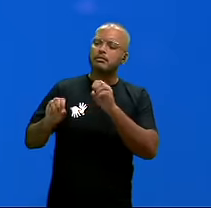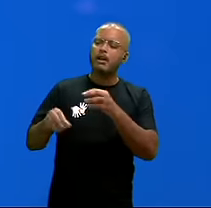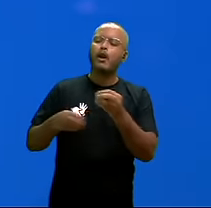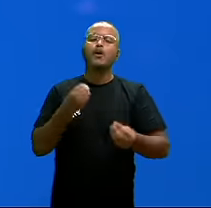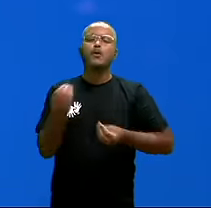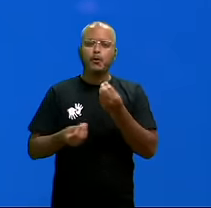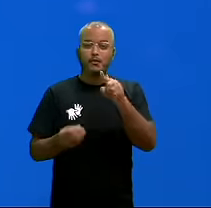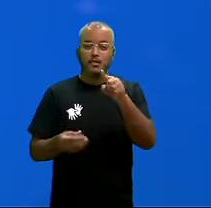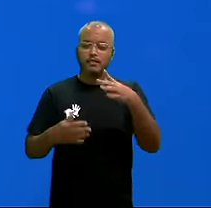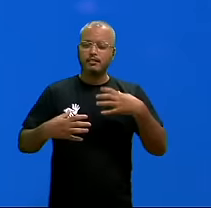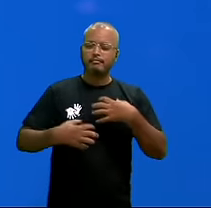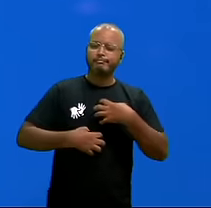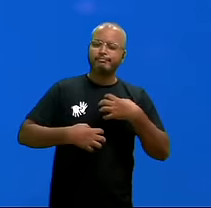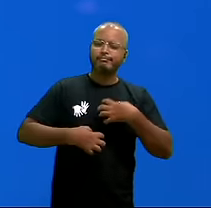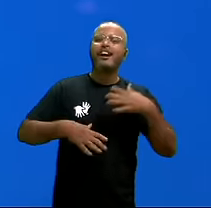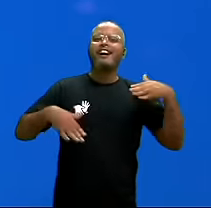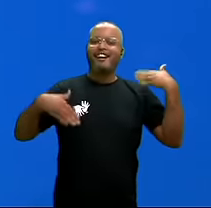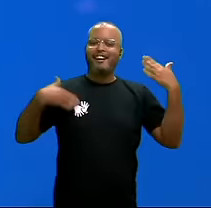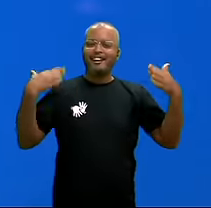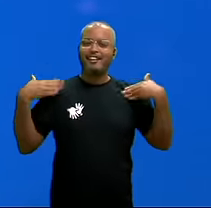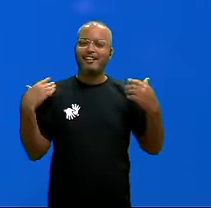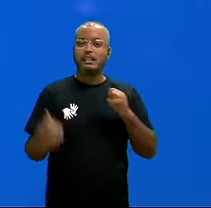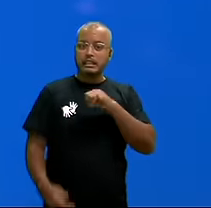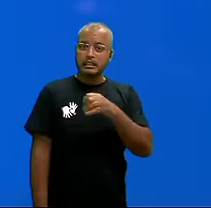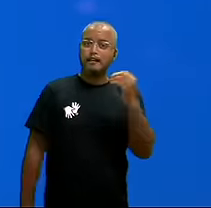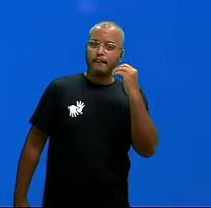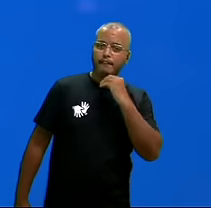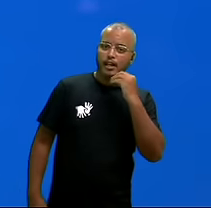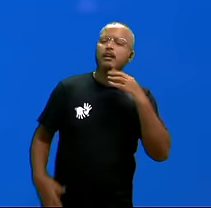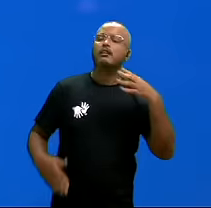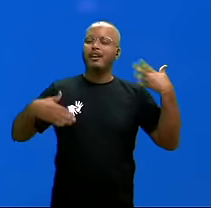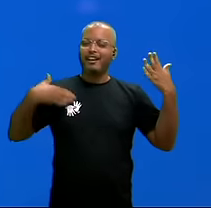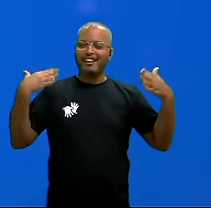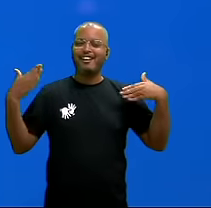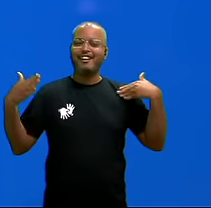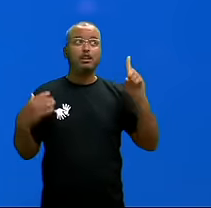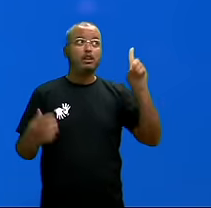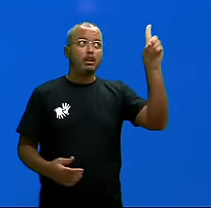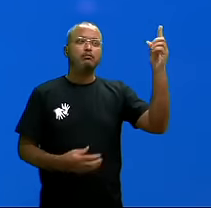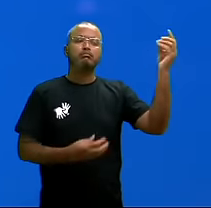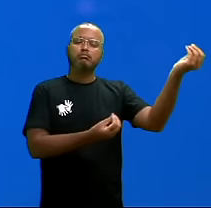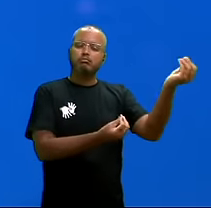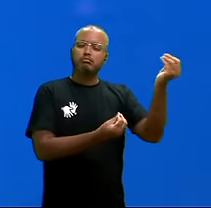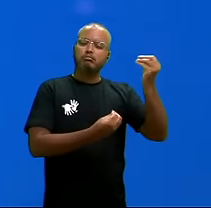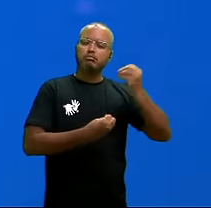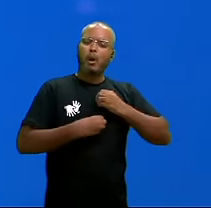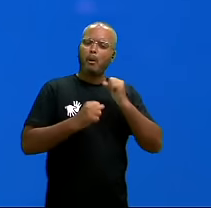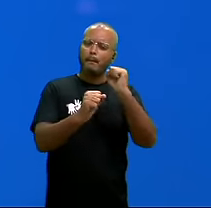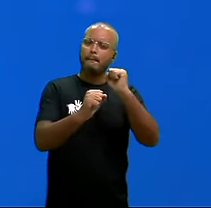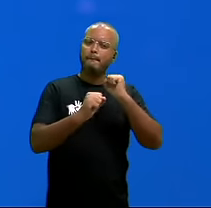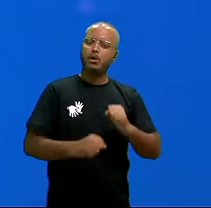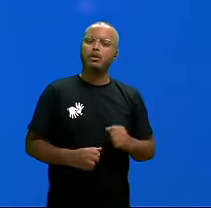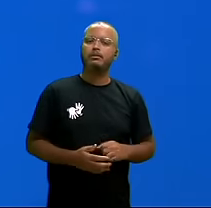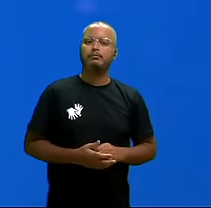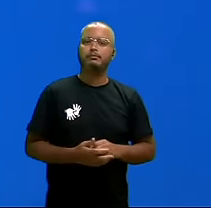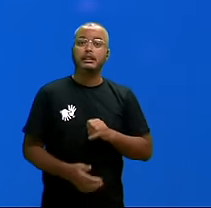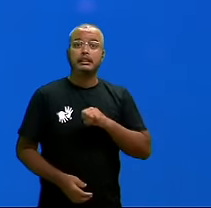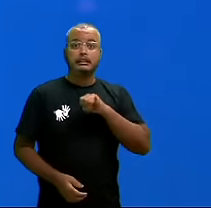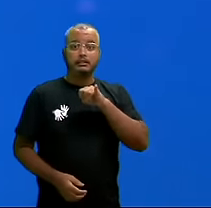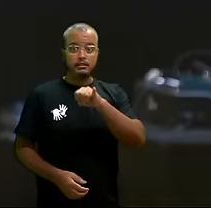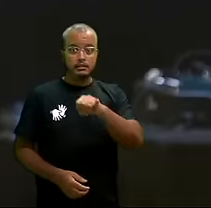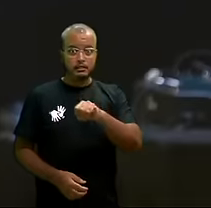Por isso se alegre na tua fraqueza, para que o poder de Deus se repouse em você. Repete comigo assim: se ainda não está